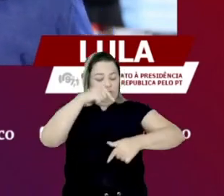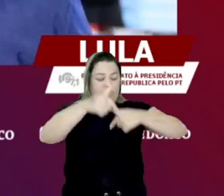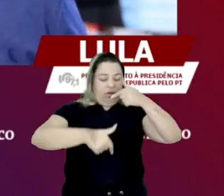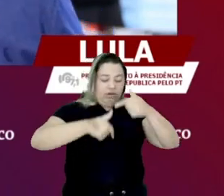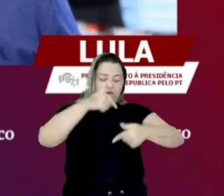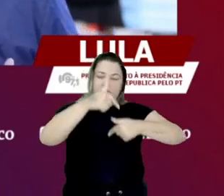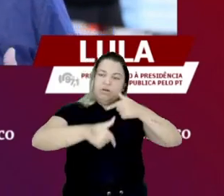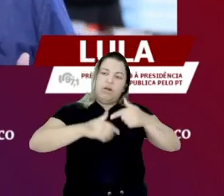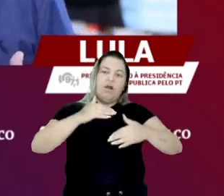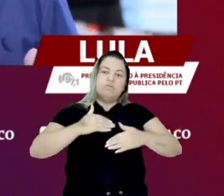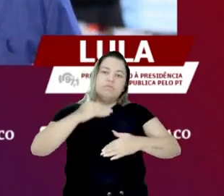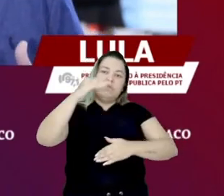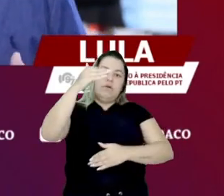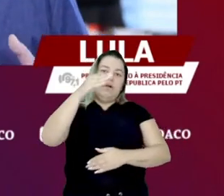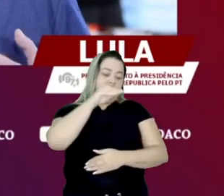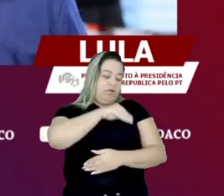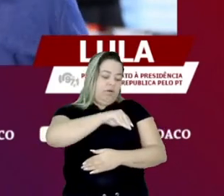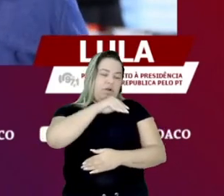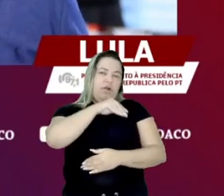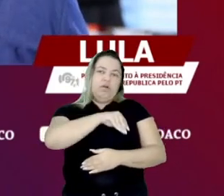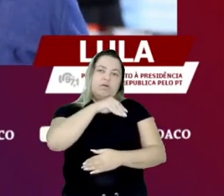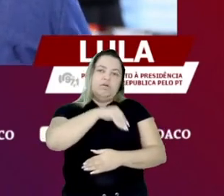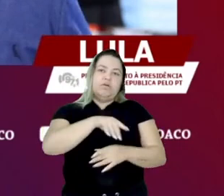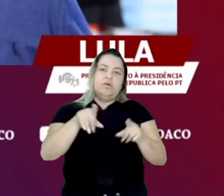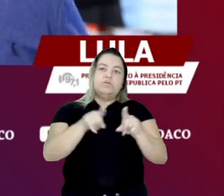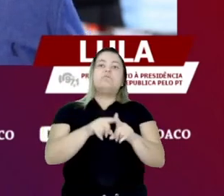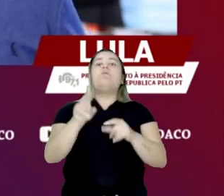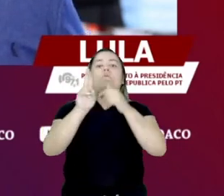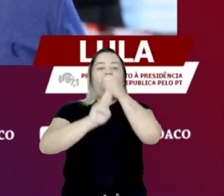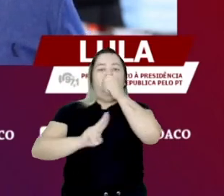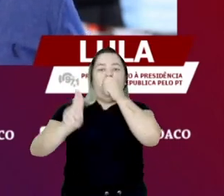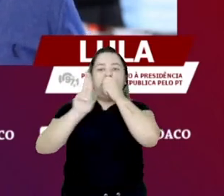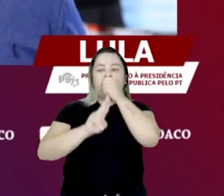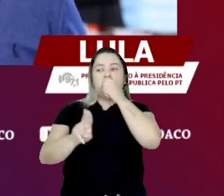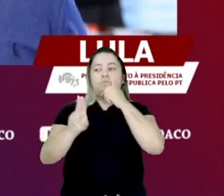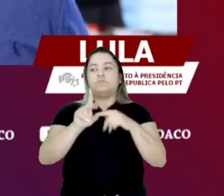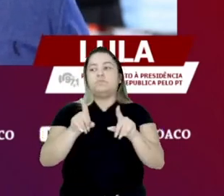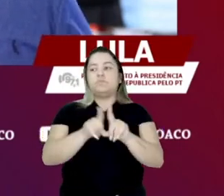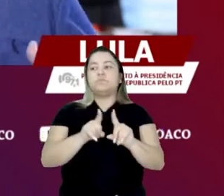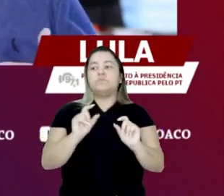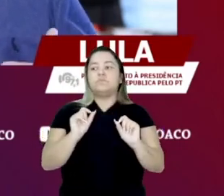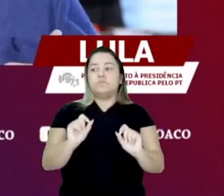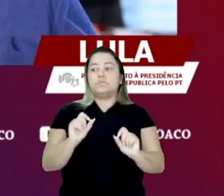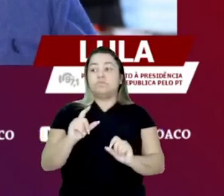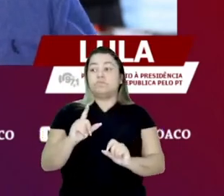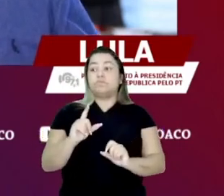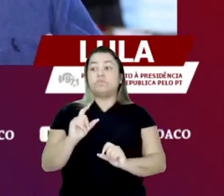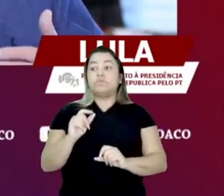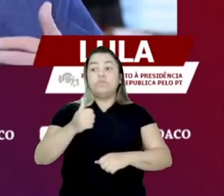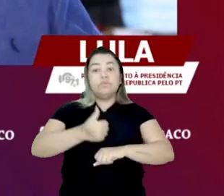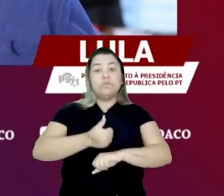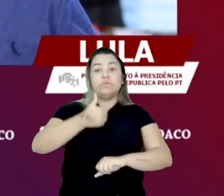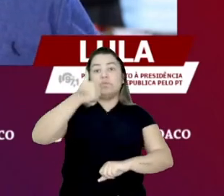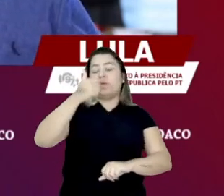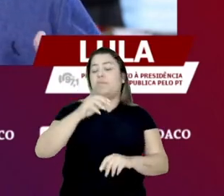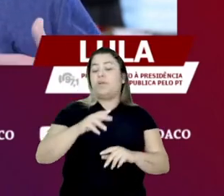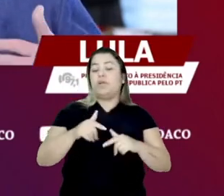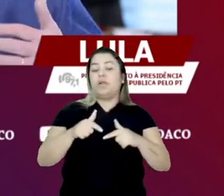agrícola, porque isso é o que interessa ao povo brasileiro. As pessoas querem trabalhar,